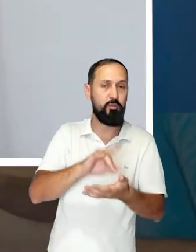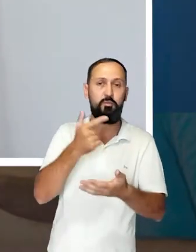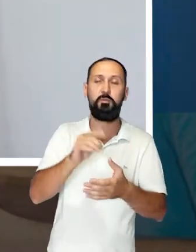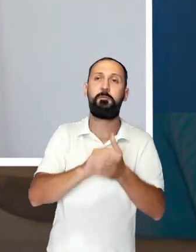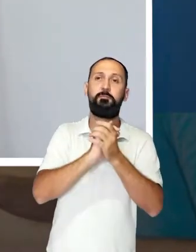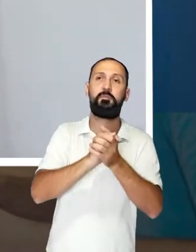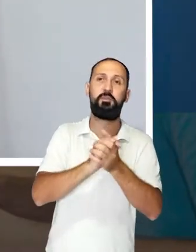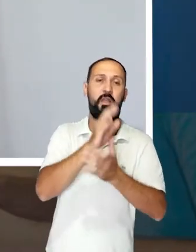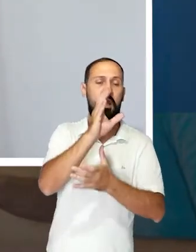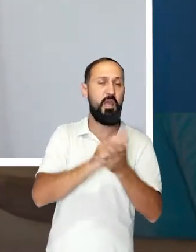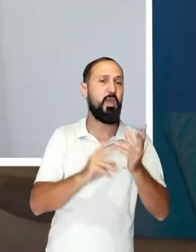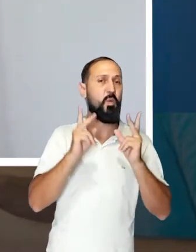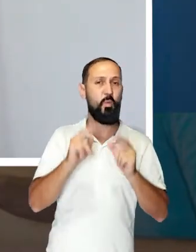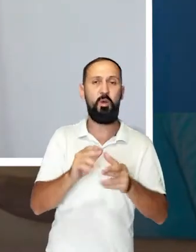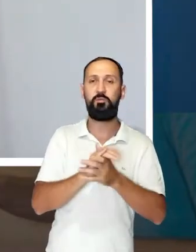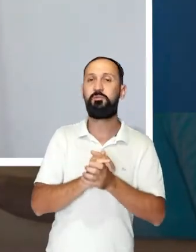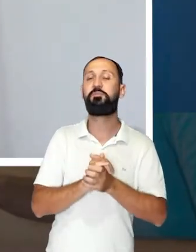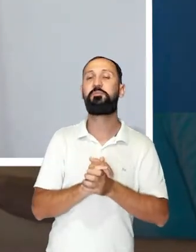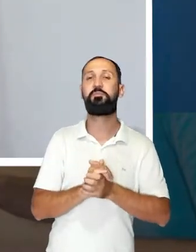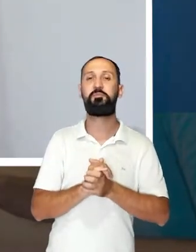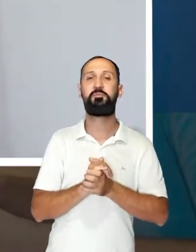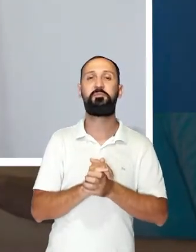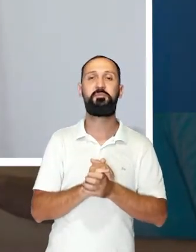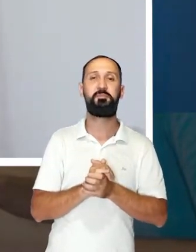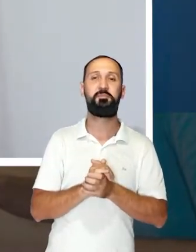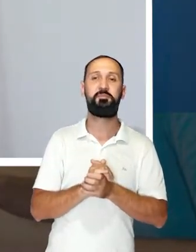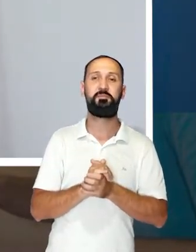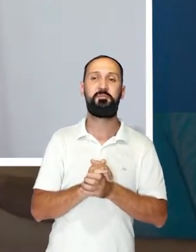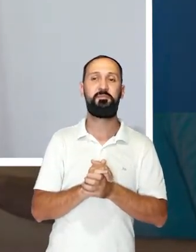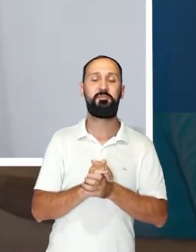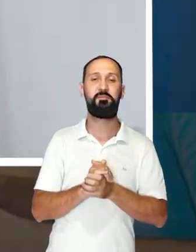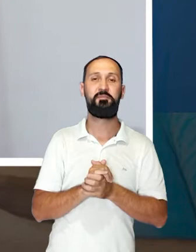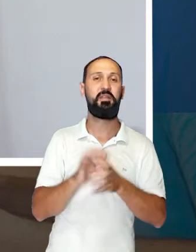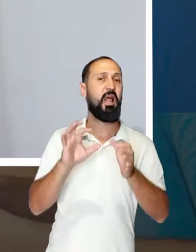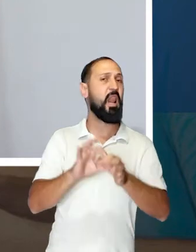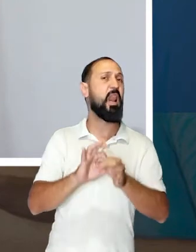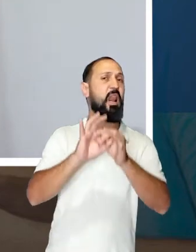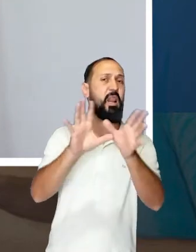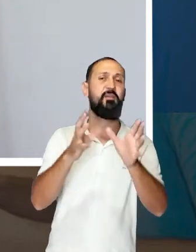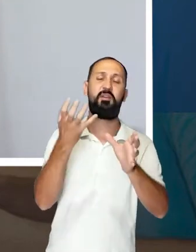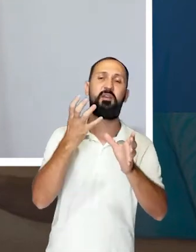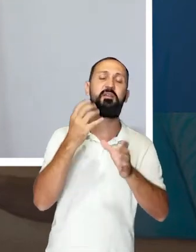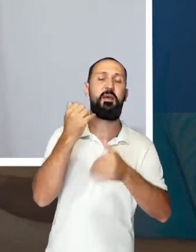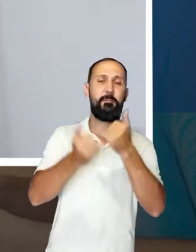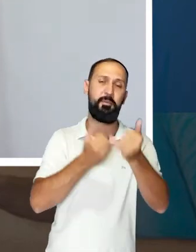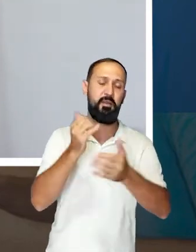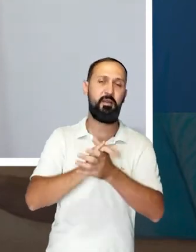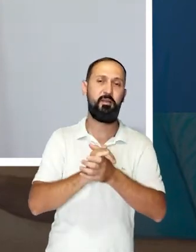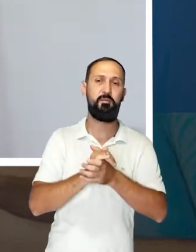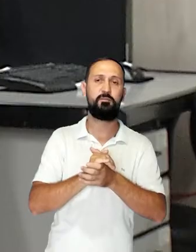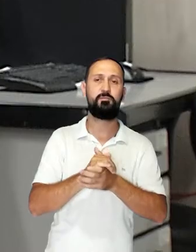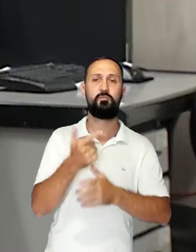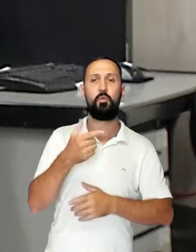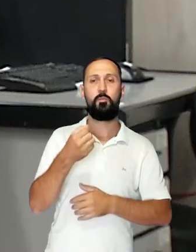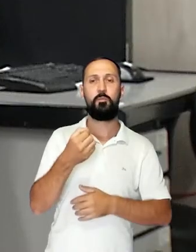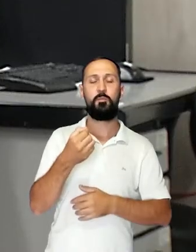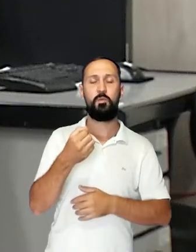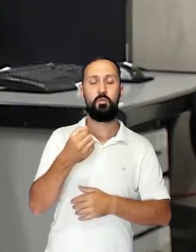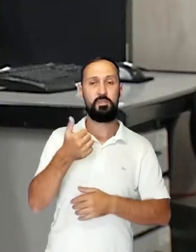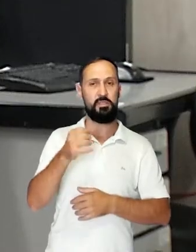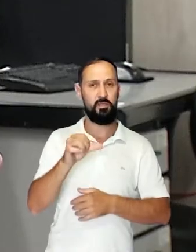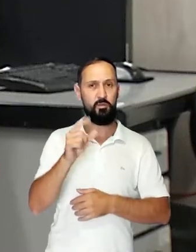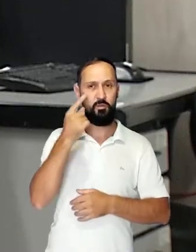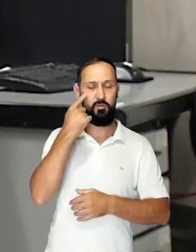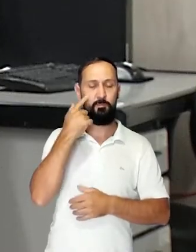originalmente, não tem drink repetido, e são todos livres para quem quiser brincar. Em